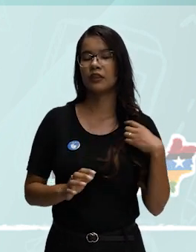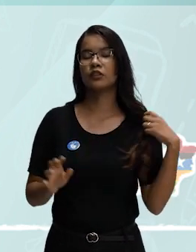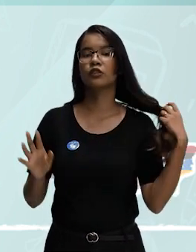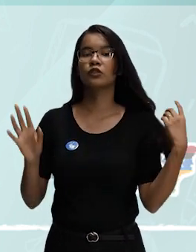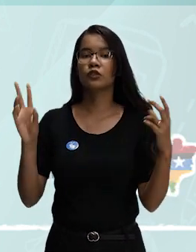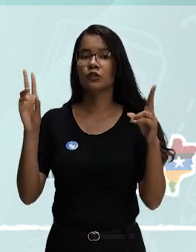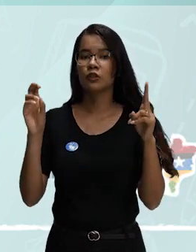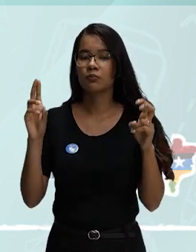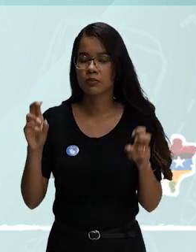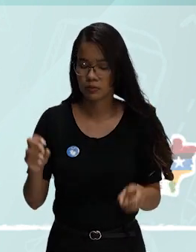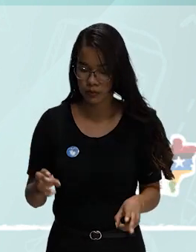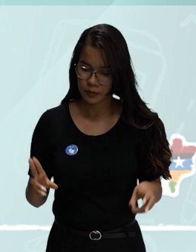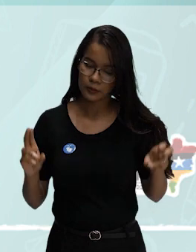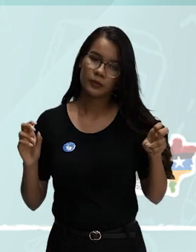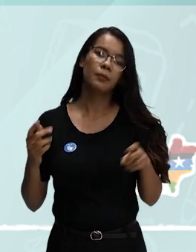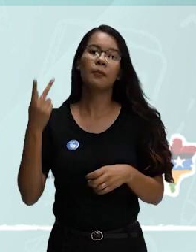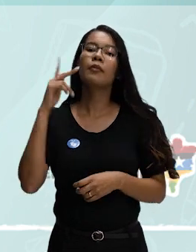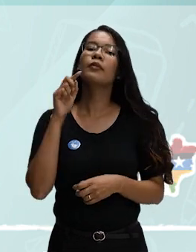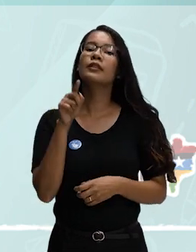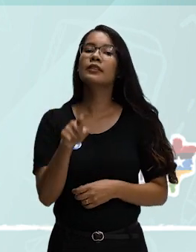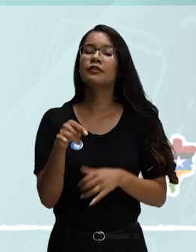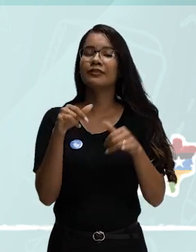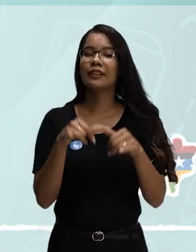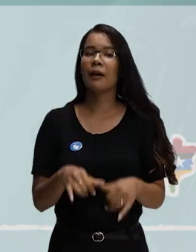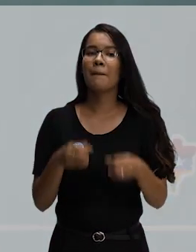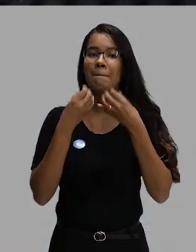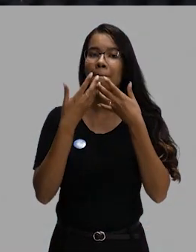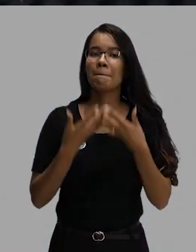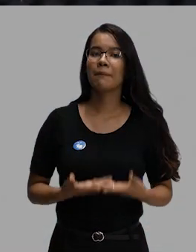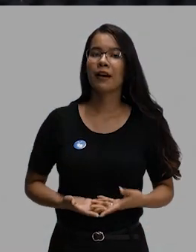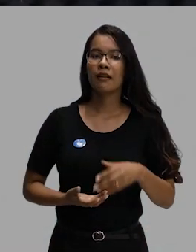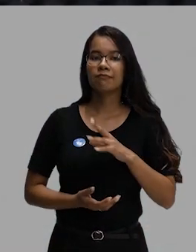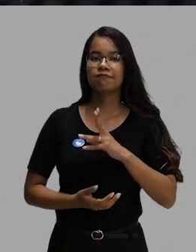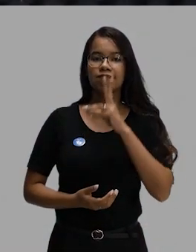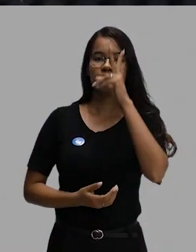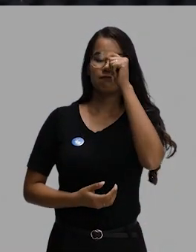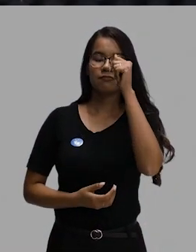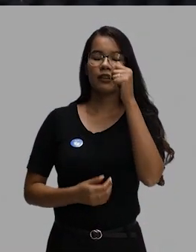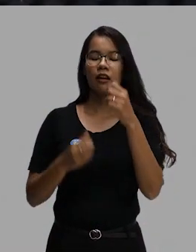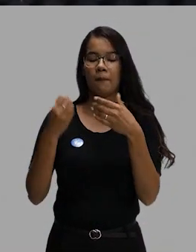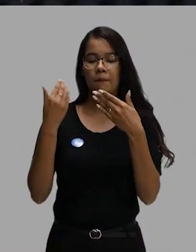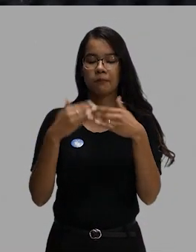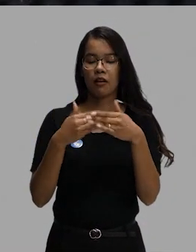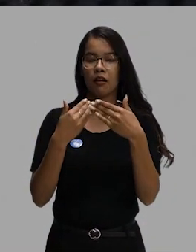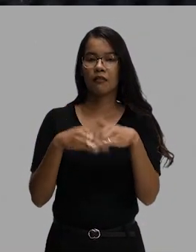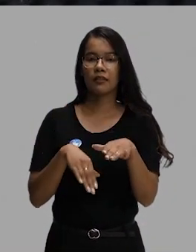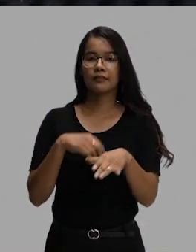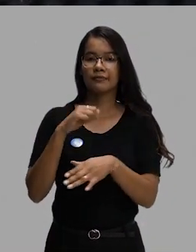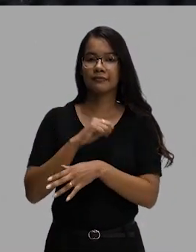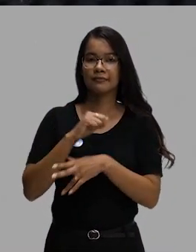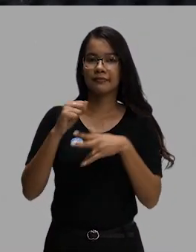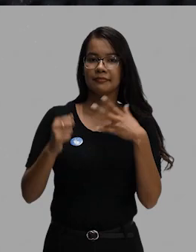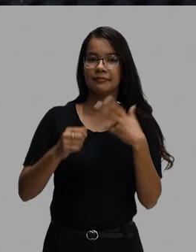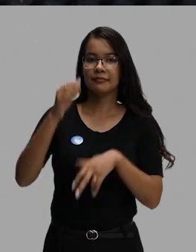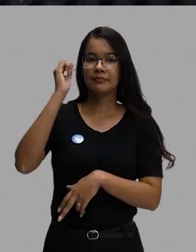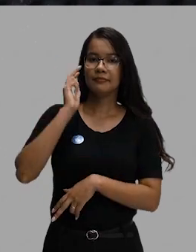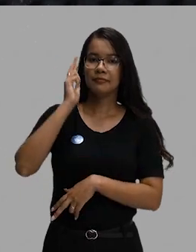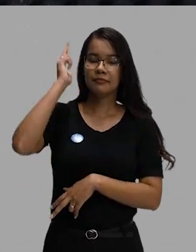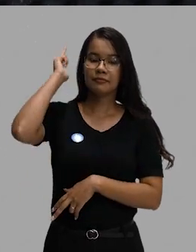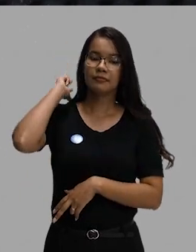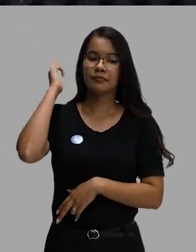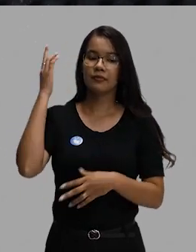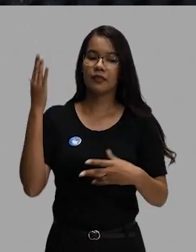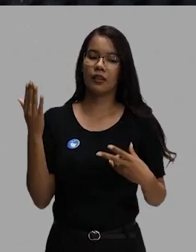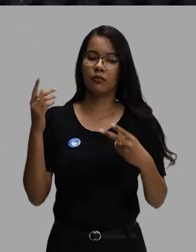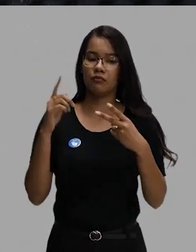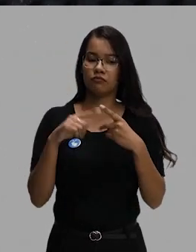acerca desse assunto para você ficar bem afiado para as provas de vestibular, certo? Então, assim,